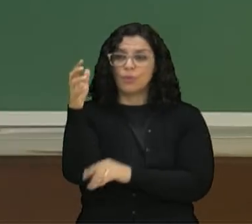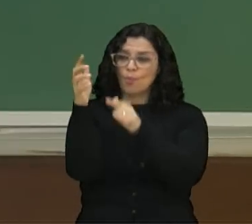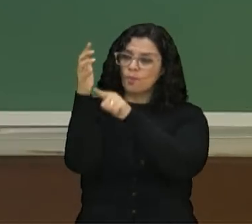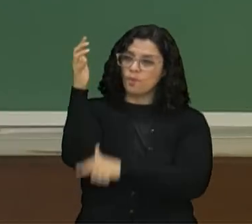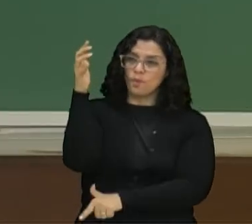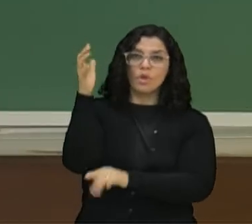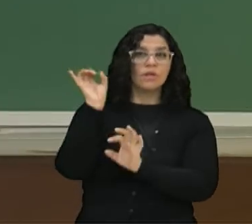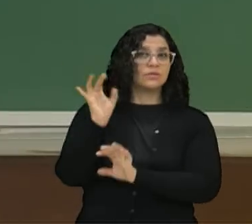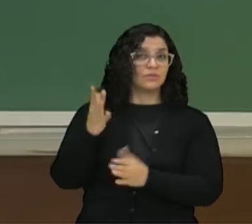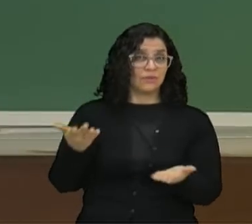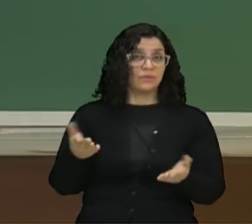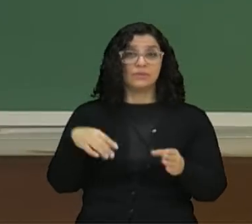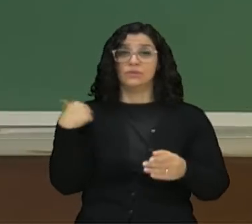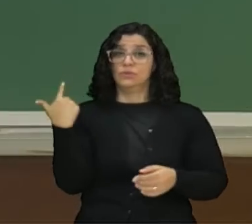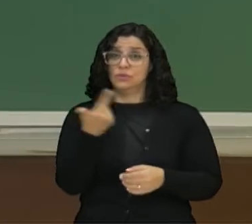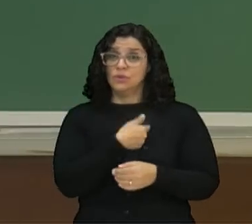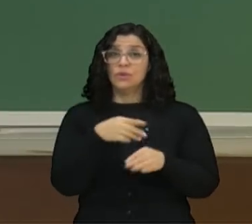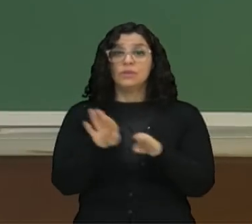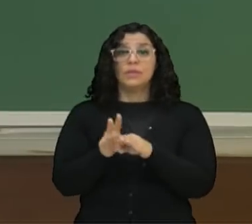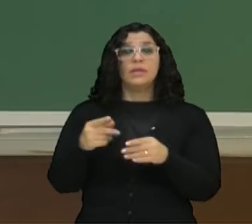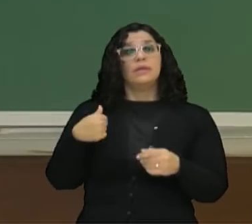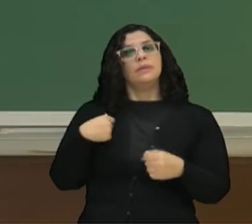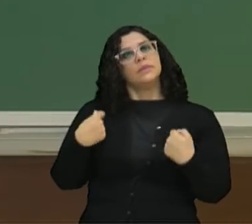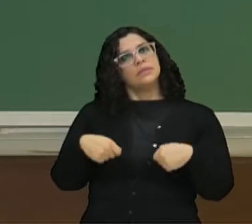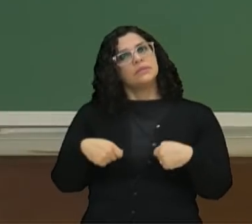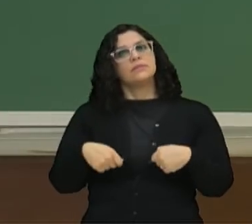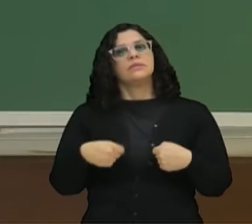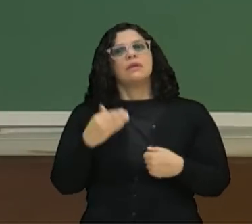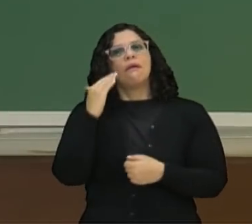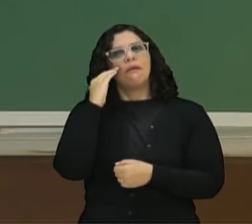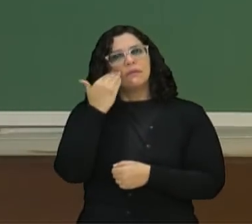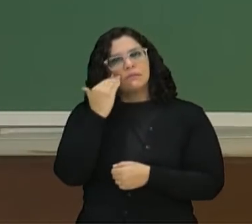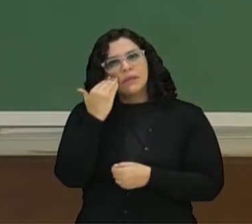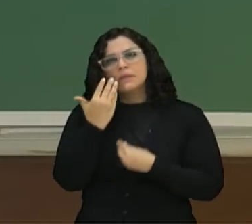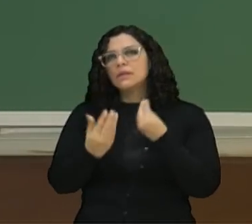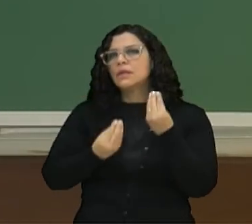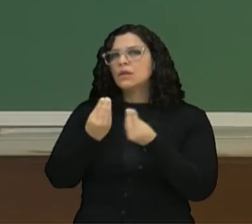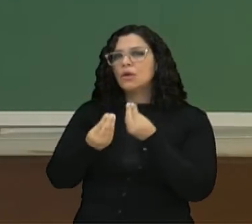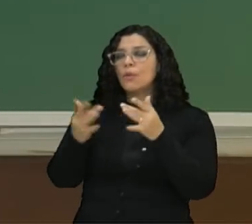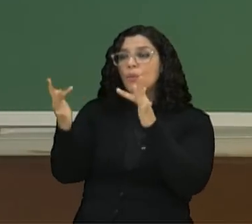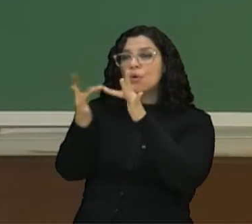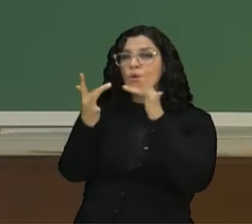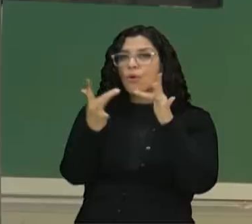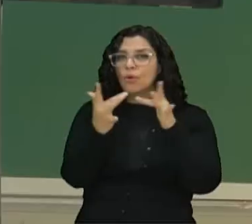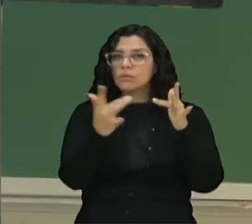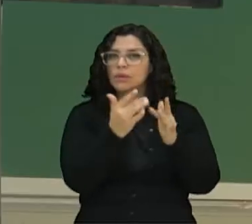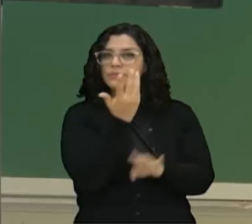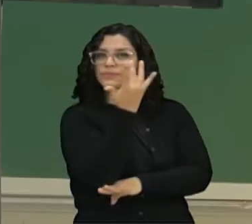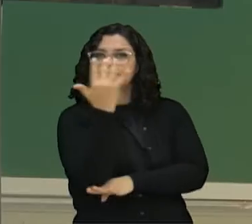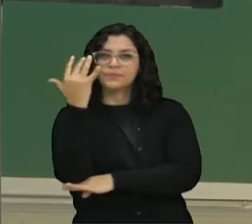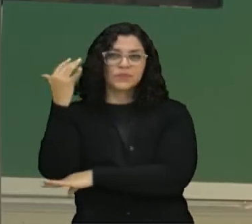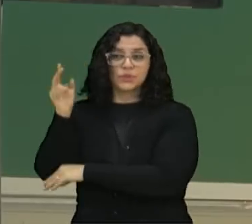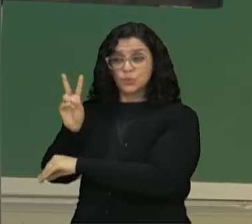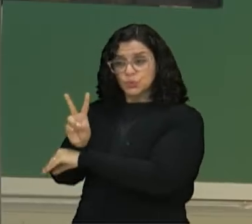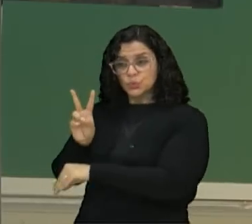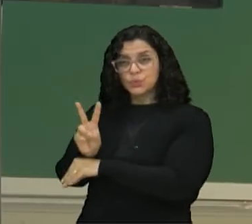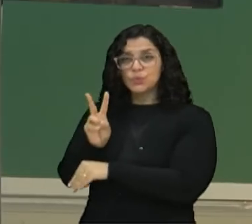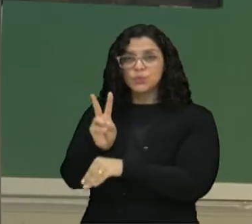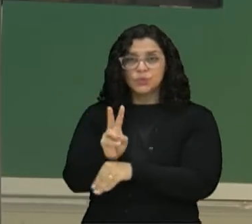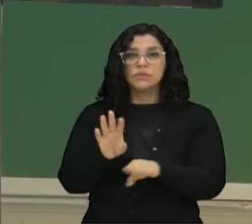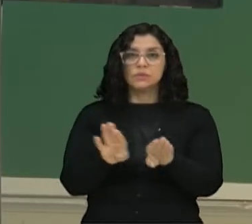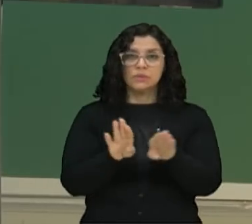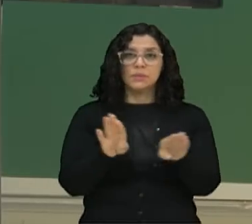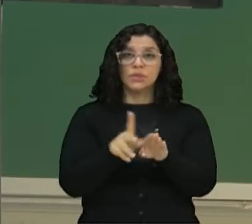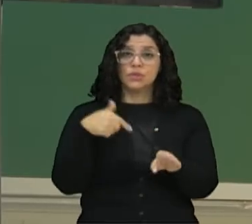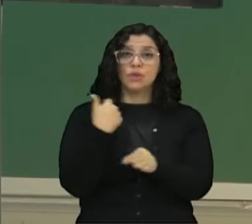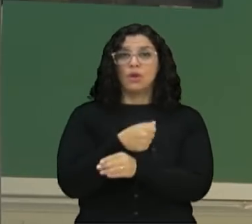da árvore, né? Então, é aí que a gente entende, a gente está mais em contato com a natureza, a gente preserva, a gente cuida, né? A